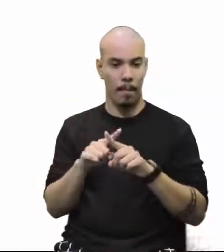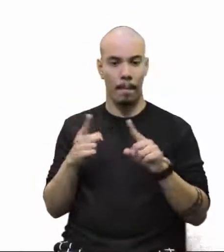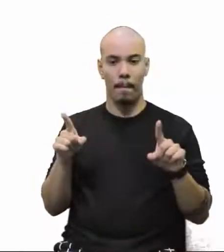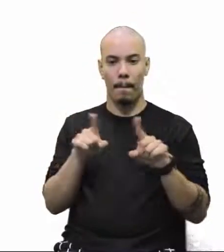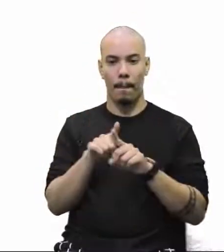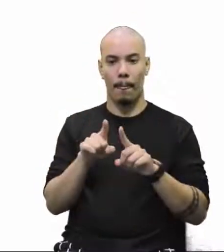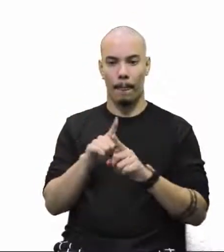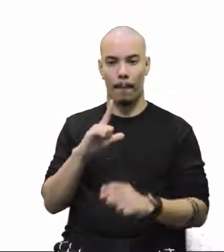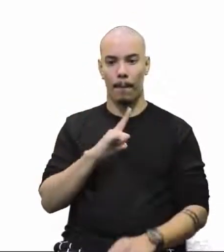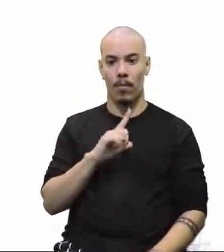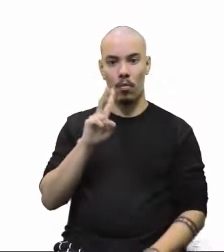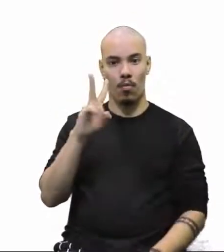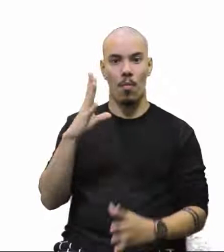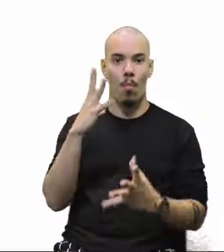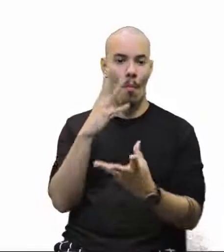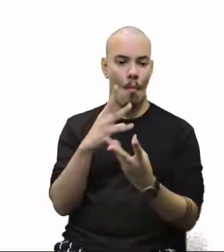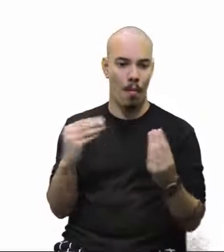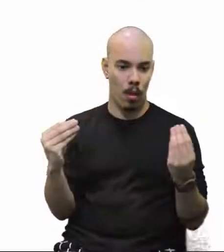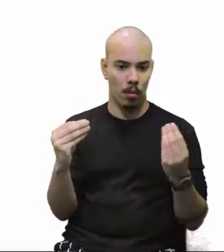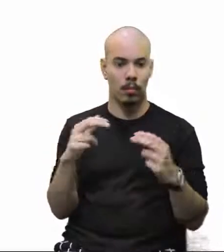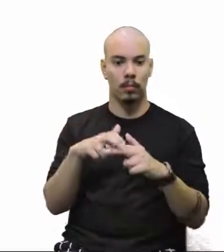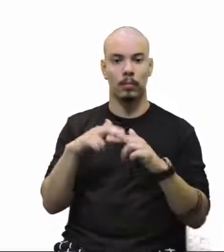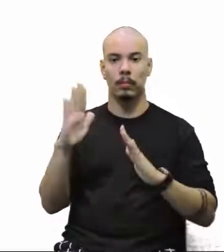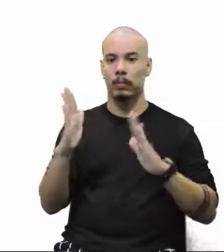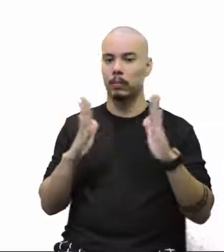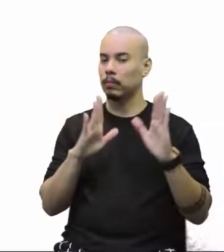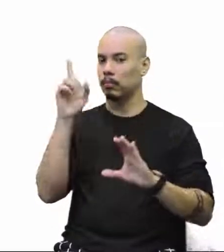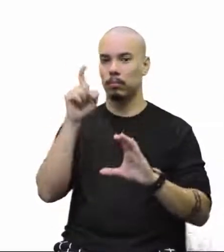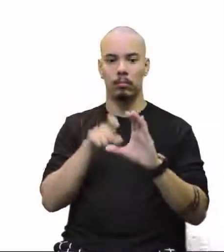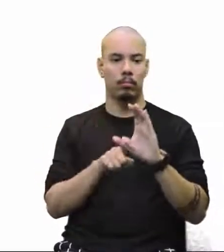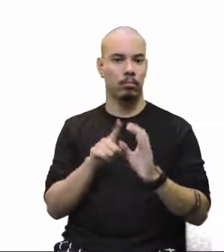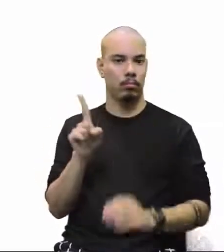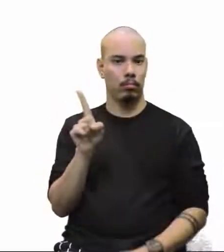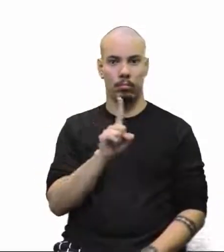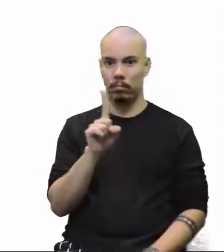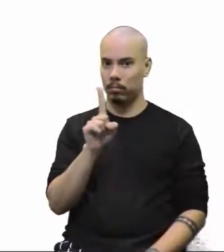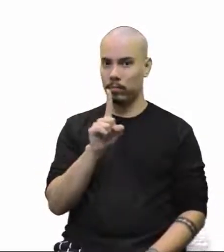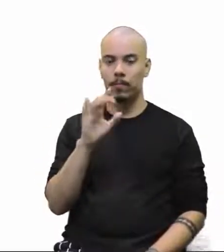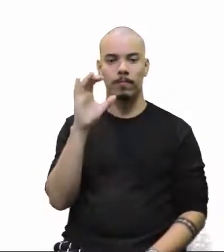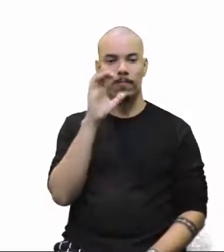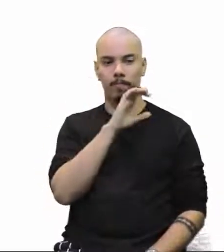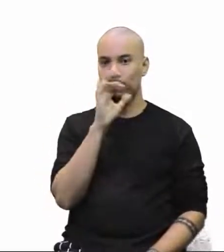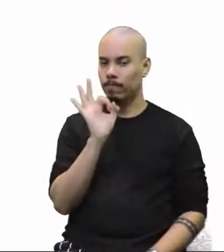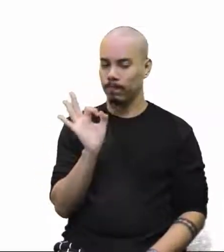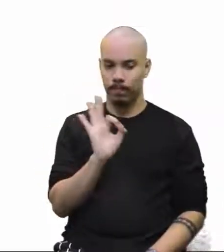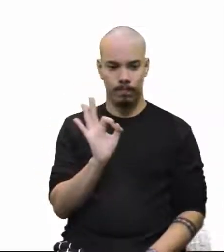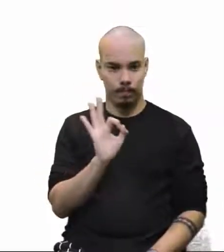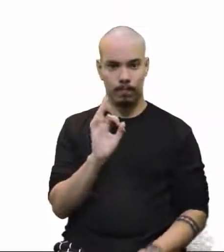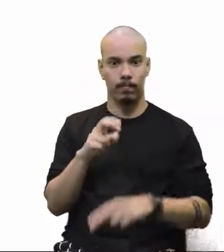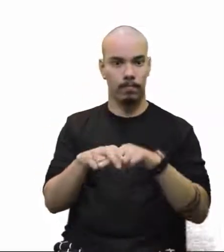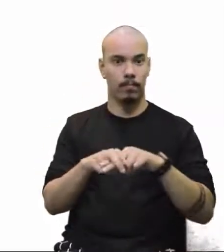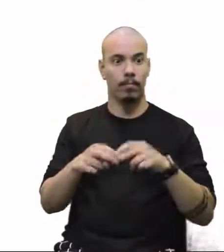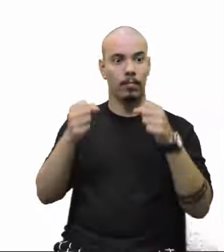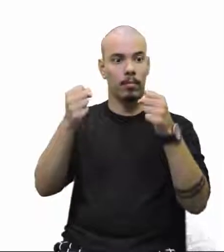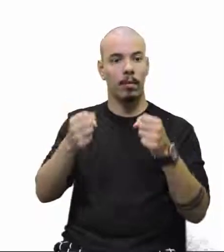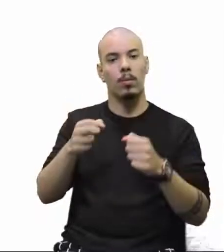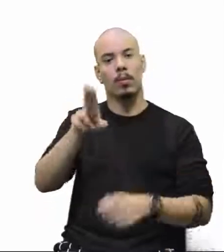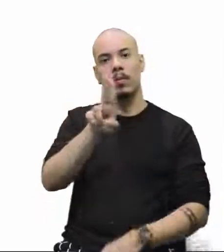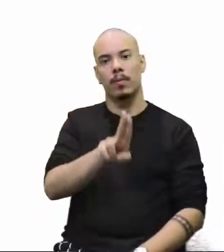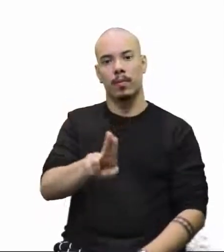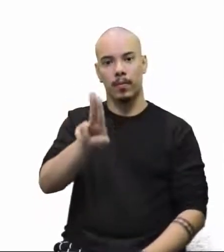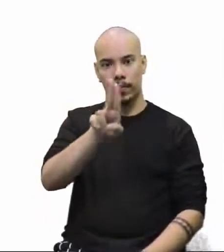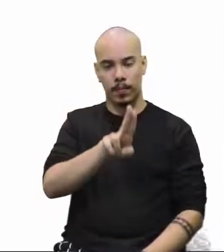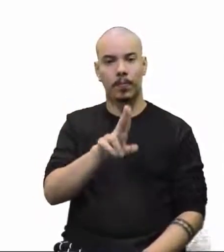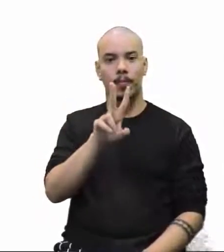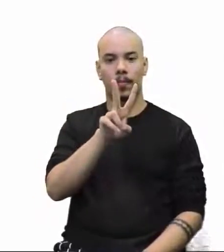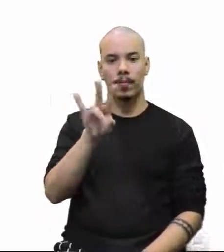esse V aqui ó, vai desaparecer, então o período não depende da velocidade. Então você pode utilizar aí, você